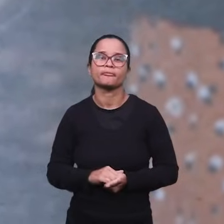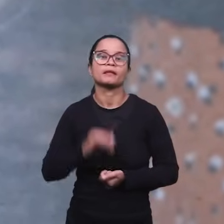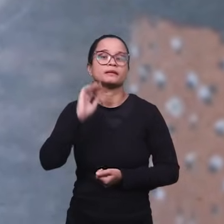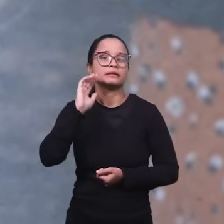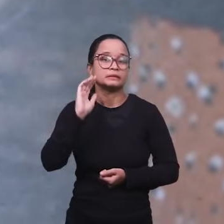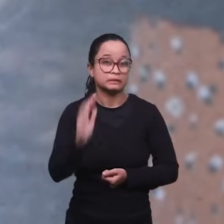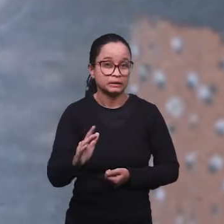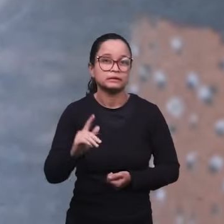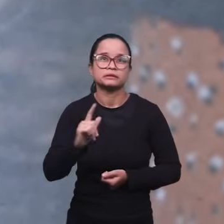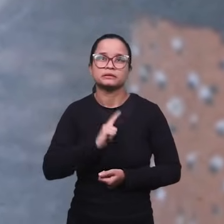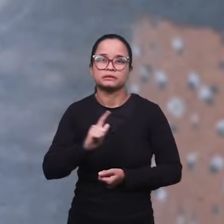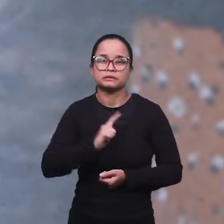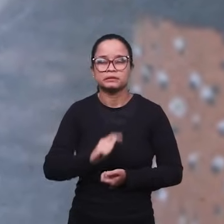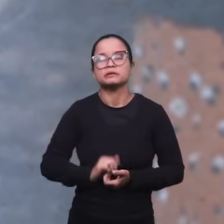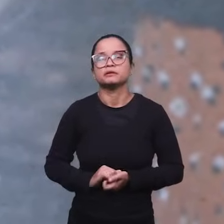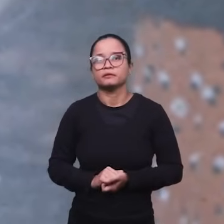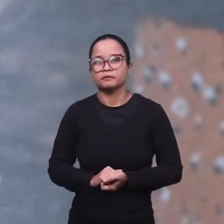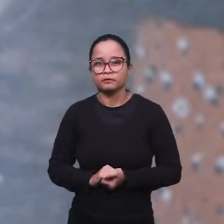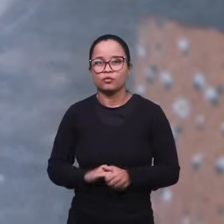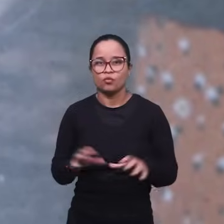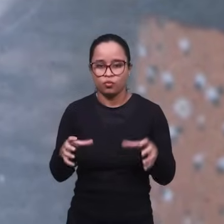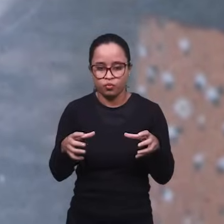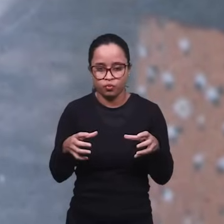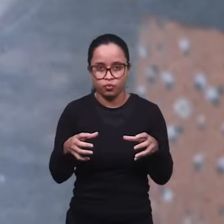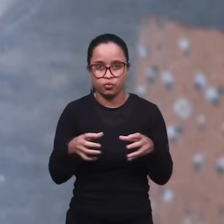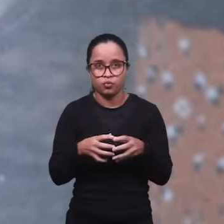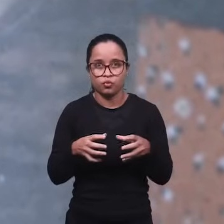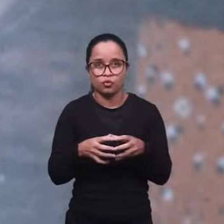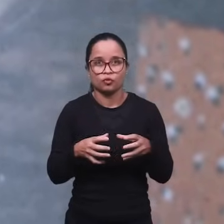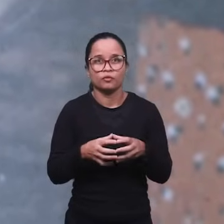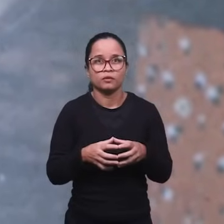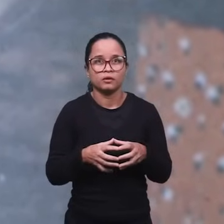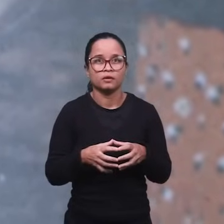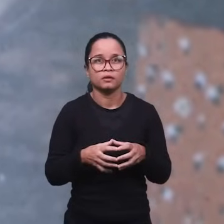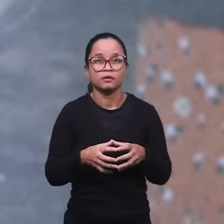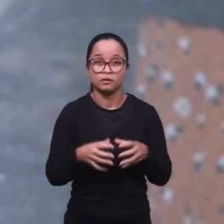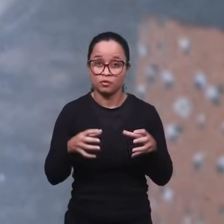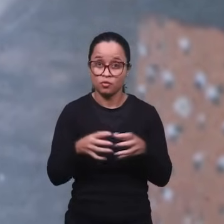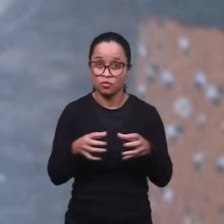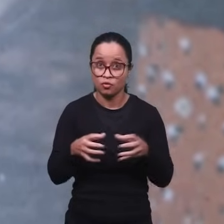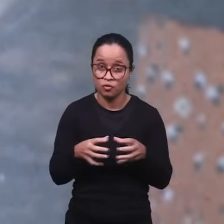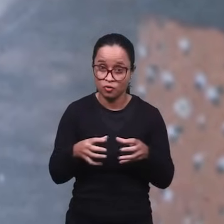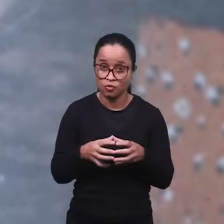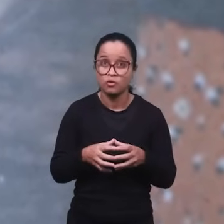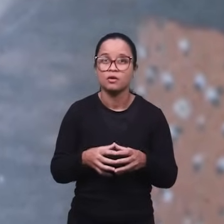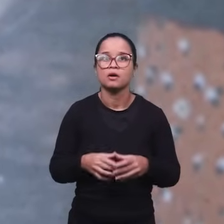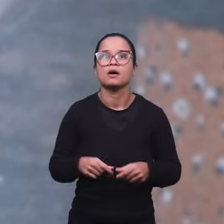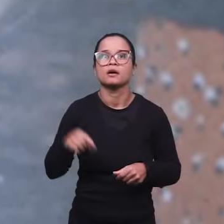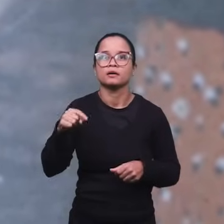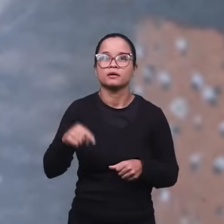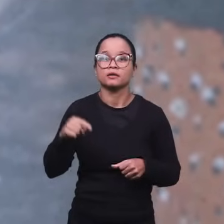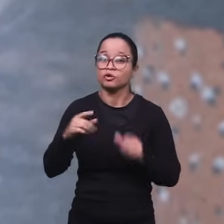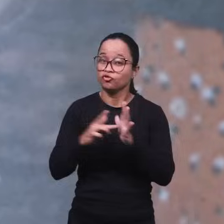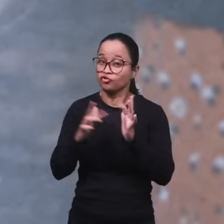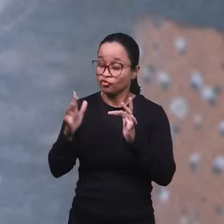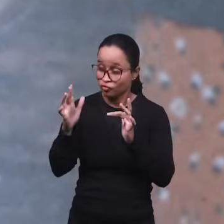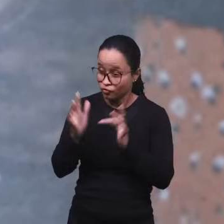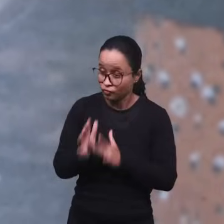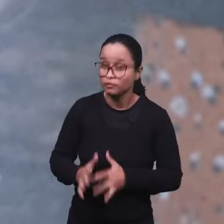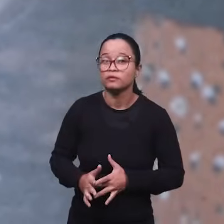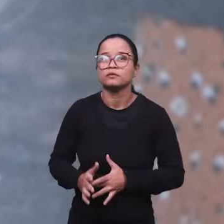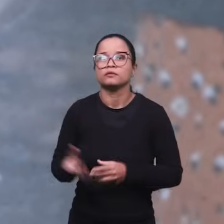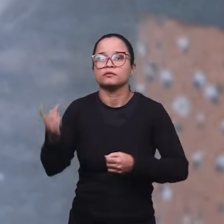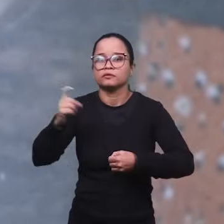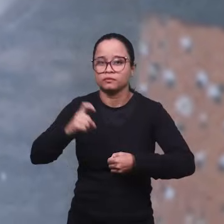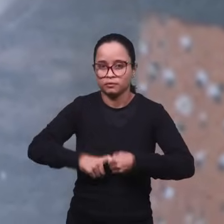E já existia um grupo, não na obra, porque eu também aprendi isso na obra, que, amém, Jesus vem em breve, mas